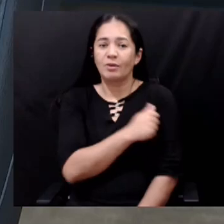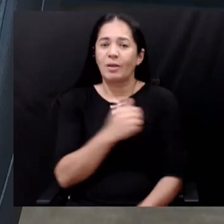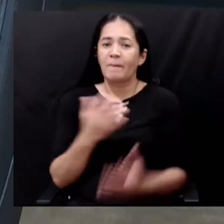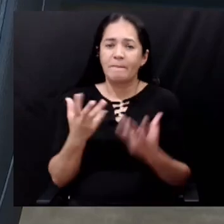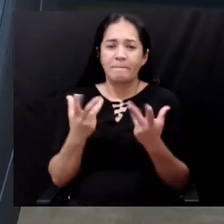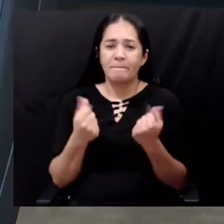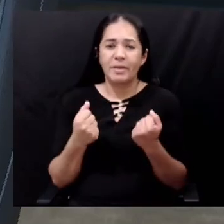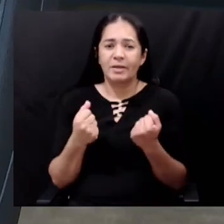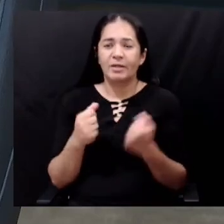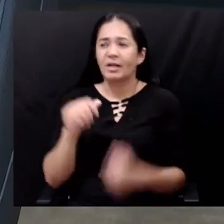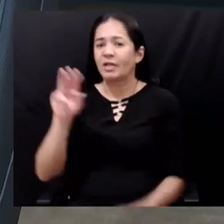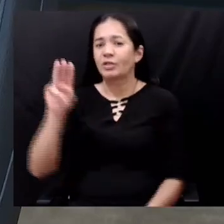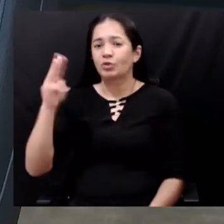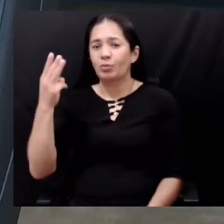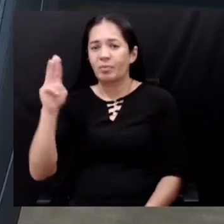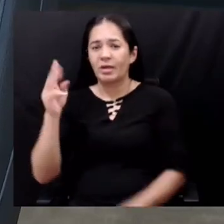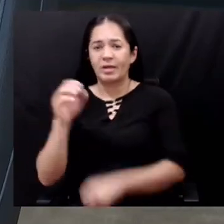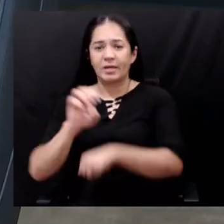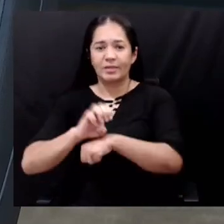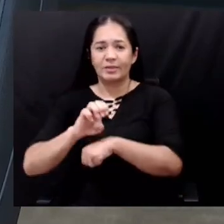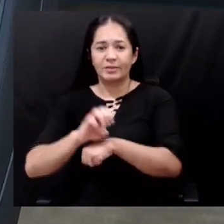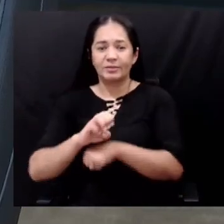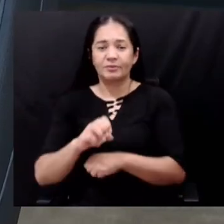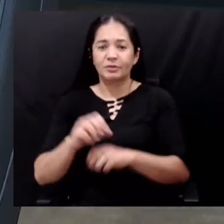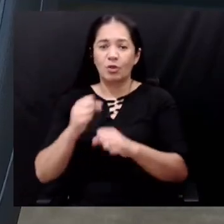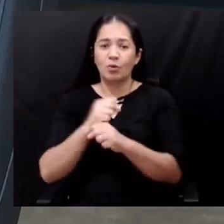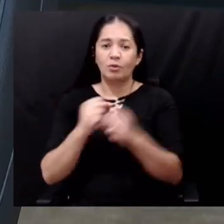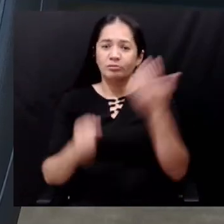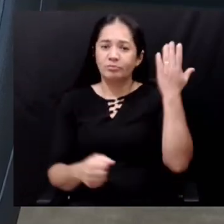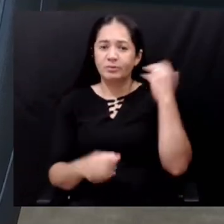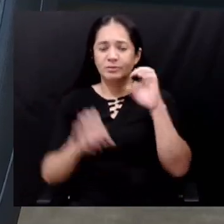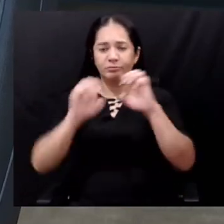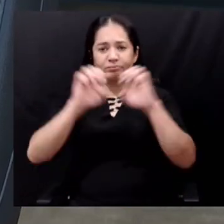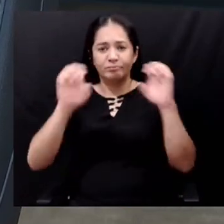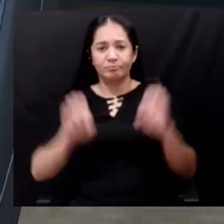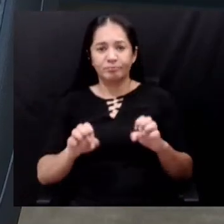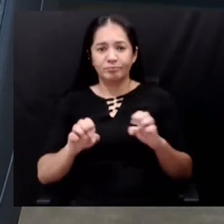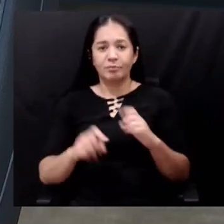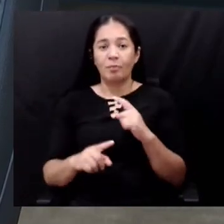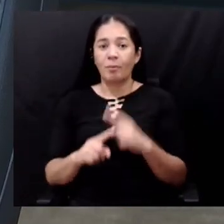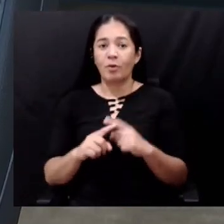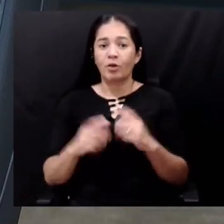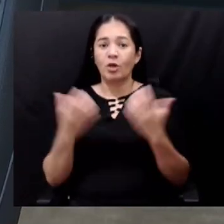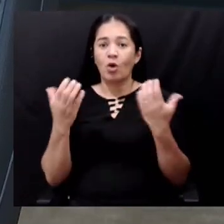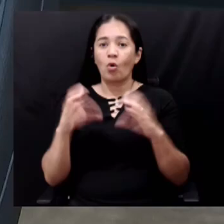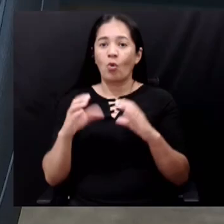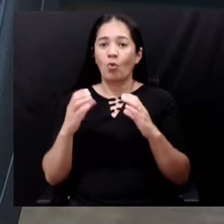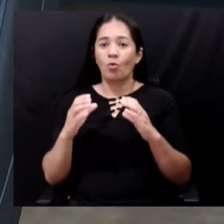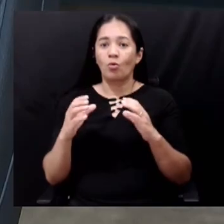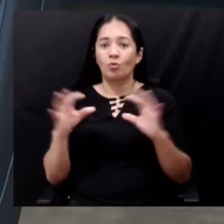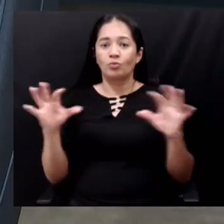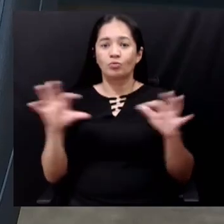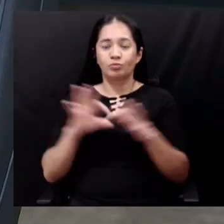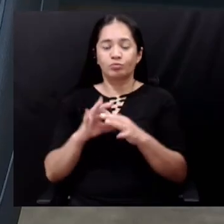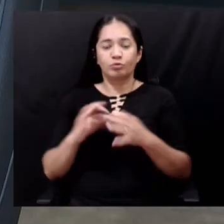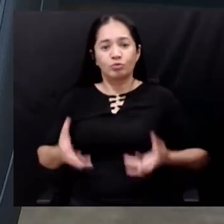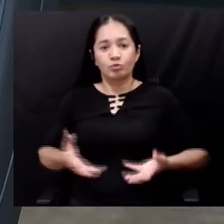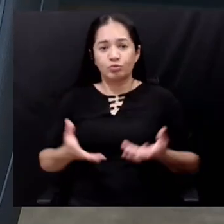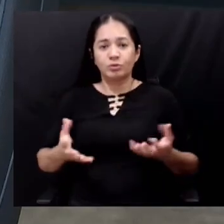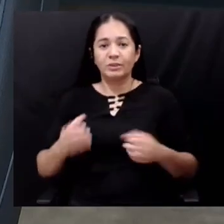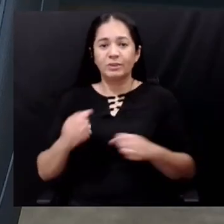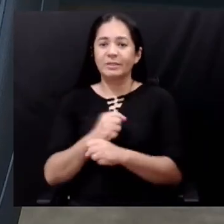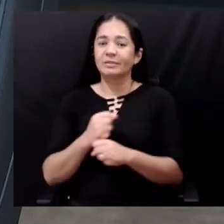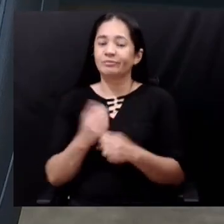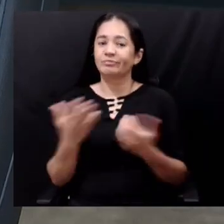ano passado estava muito estruturado, porque o concurso unificado estimulou. Esse ano, as